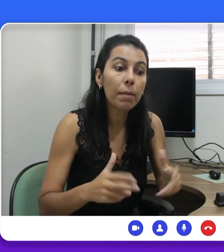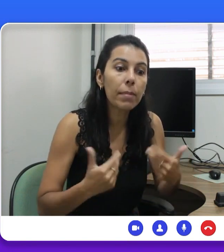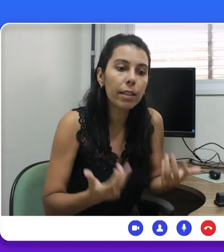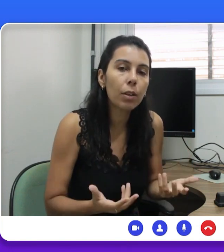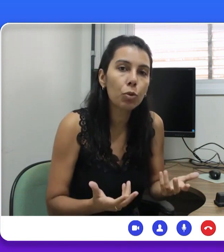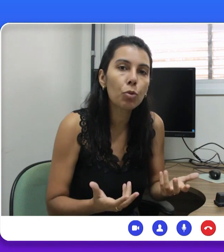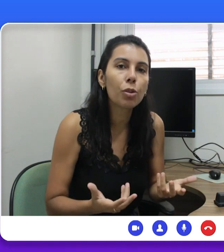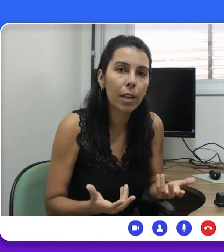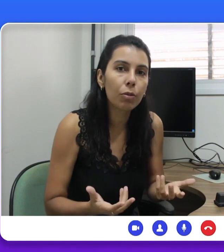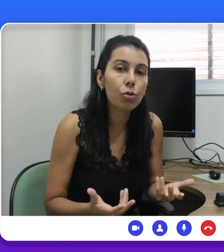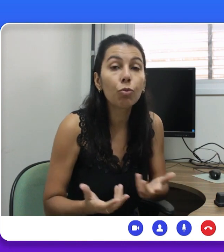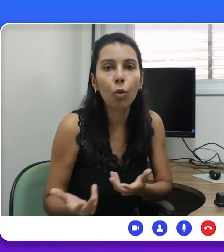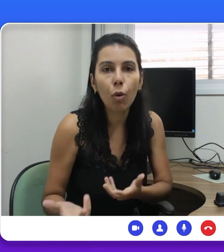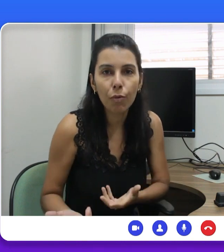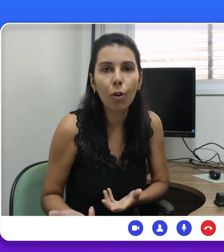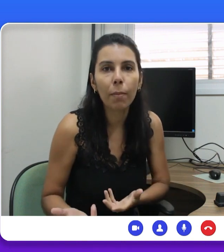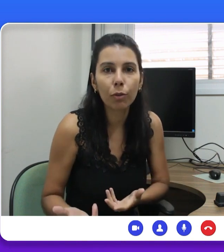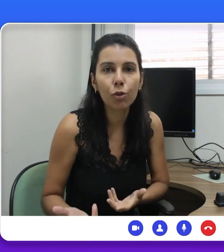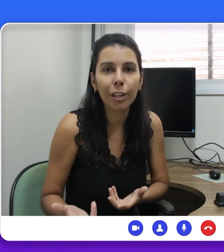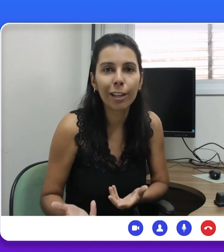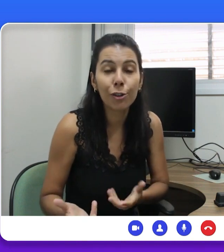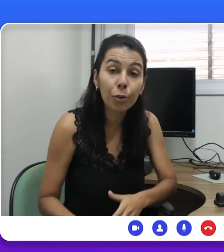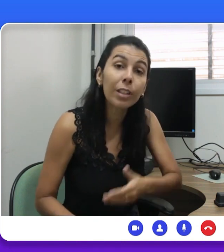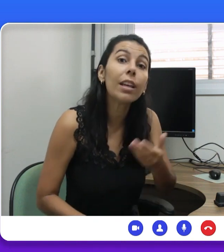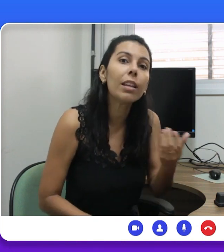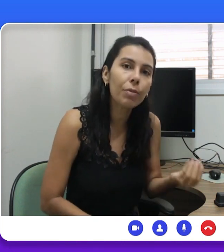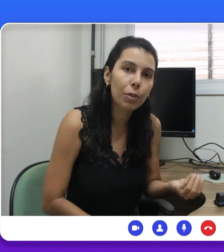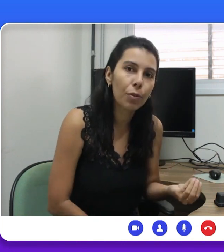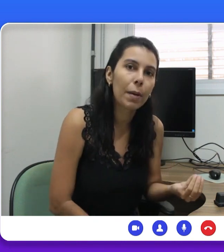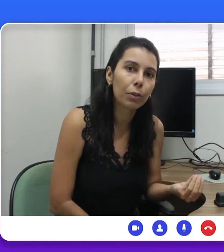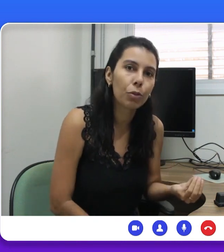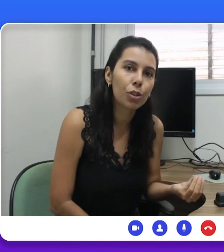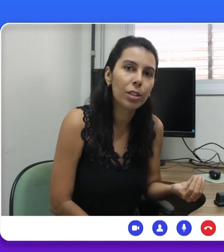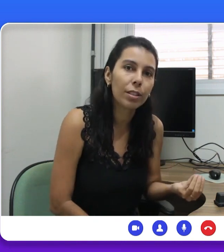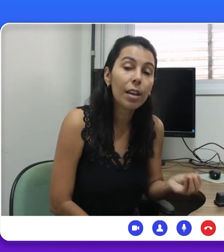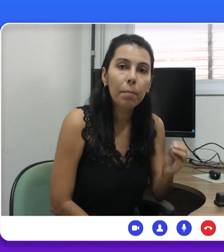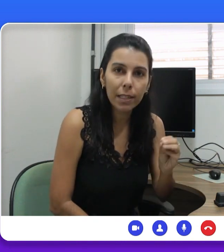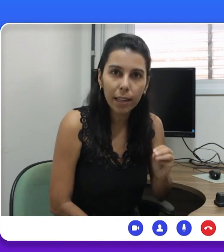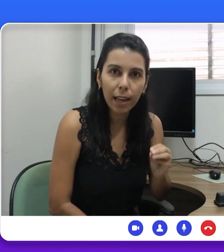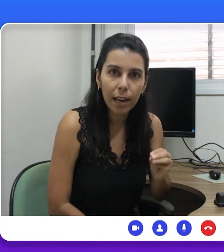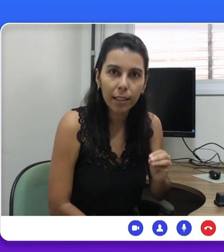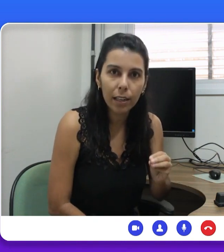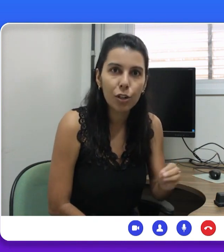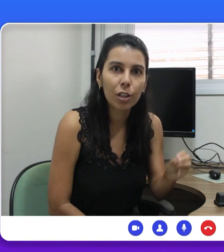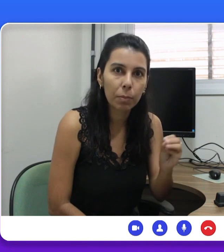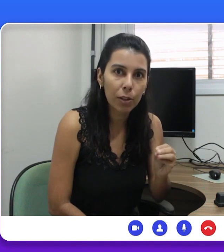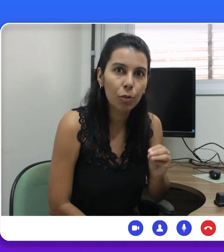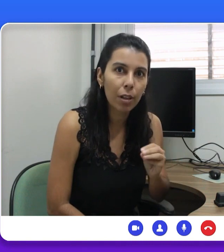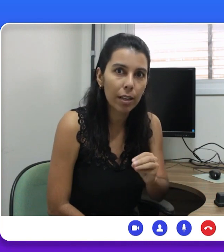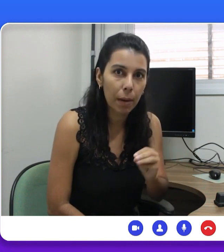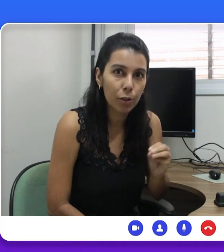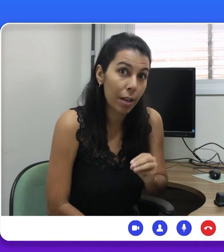eles permitem o surgimento de um novo formato jornalístico que deriva do formato notícia, mas tem